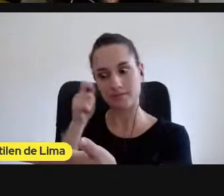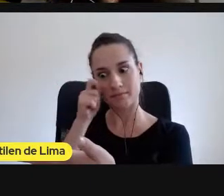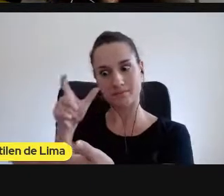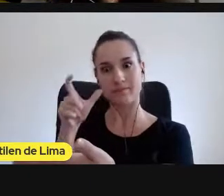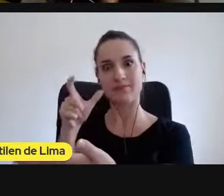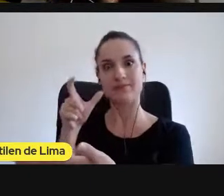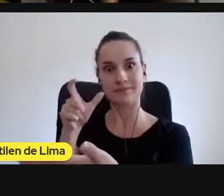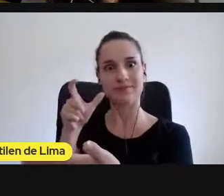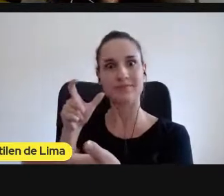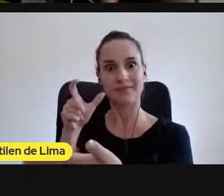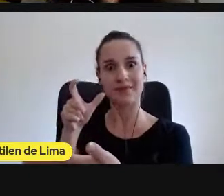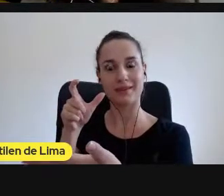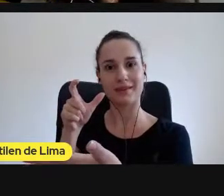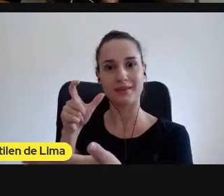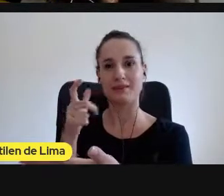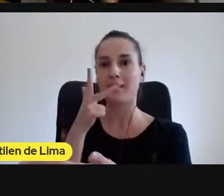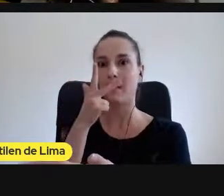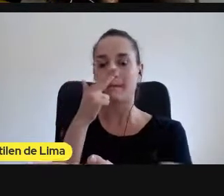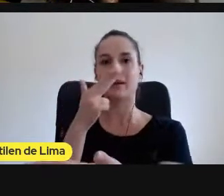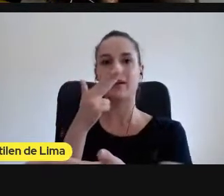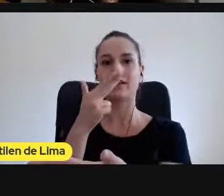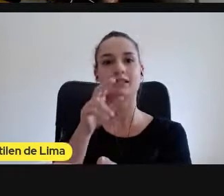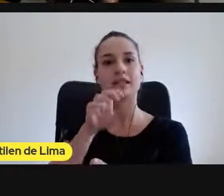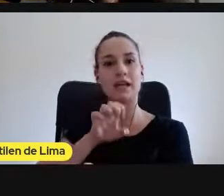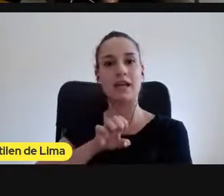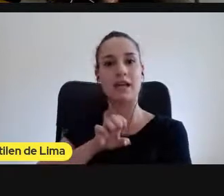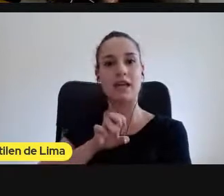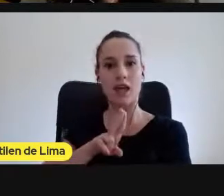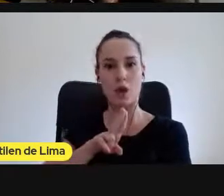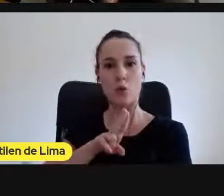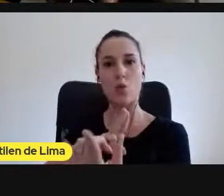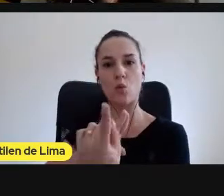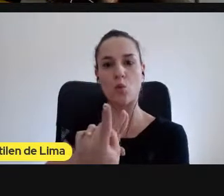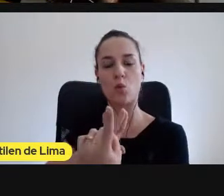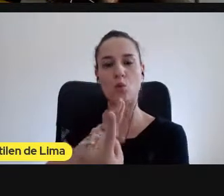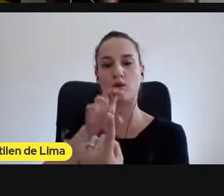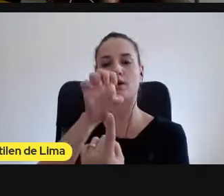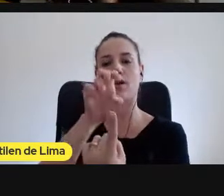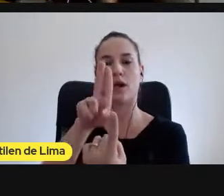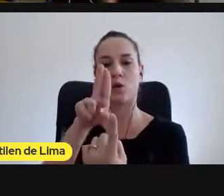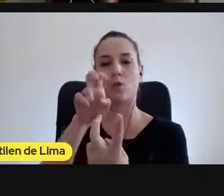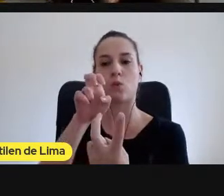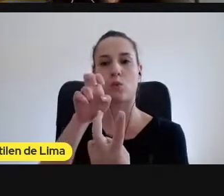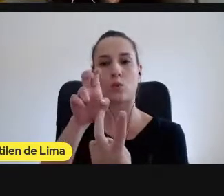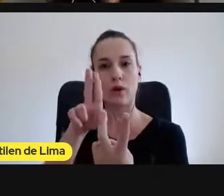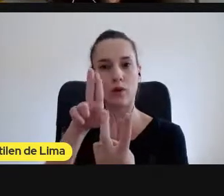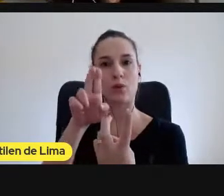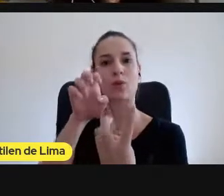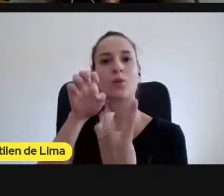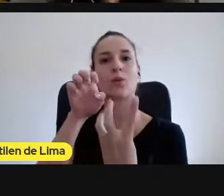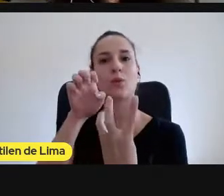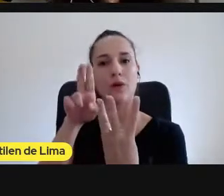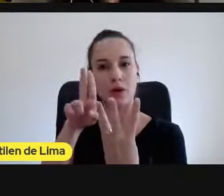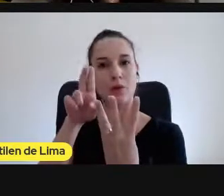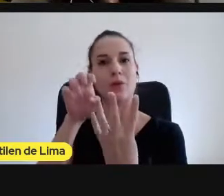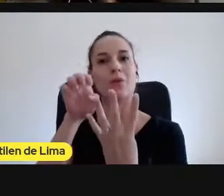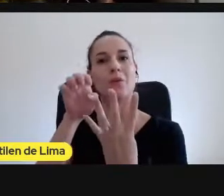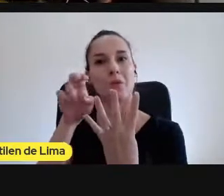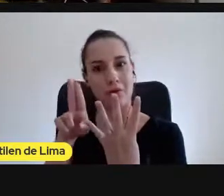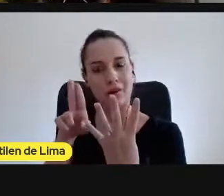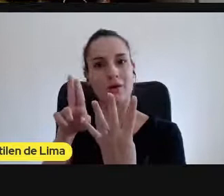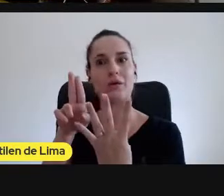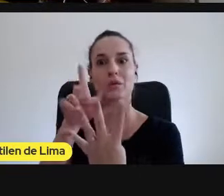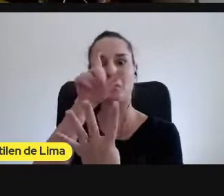diversos eus. Né? Acho que o Fernando Pessoa ele tem uma discussão filosófica muito poderosa, muito grande. Deveria ser mais